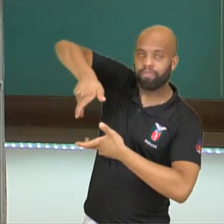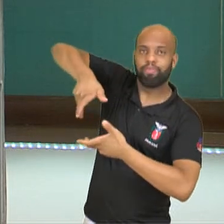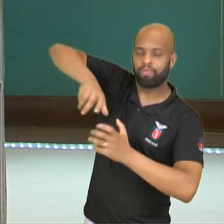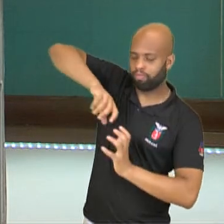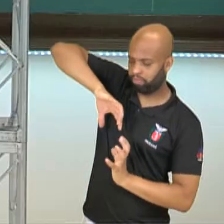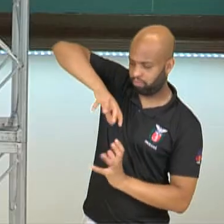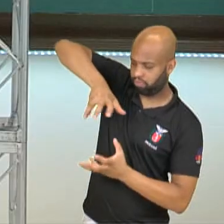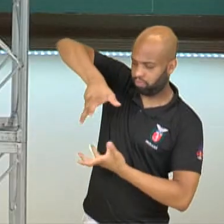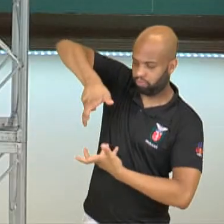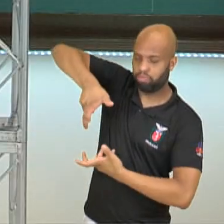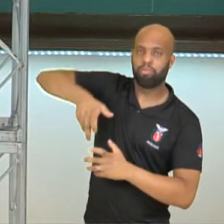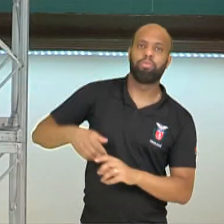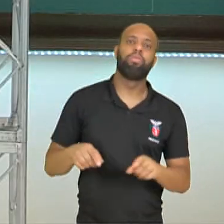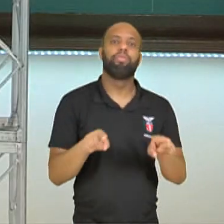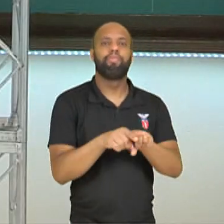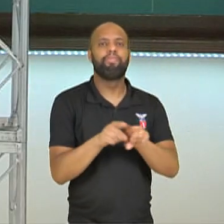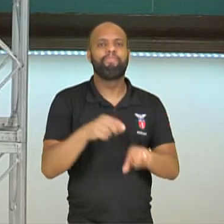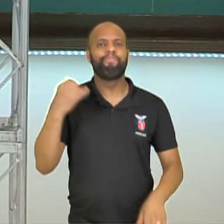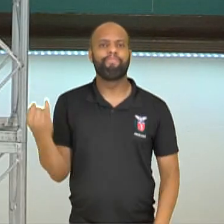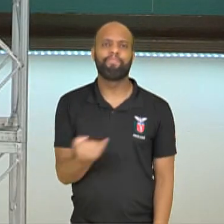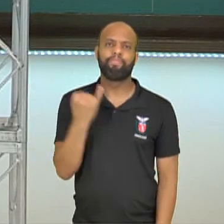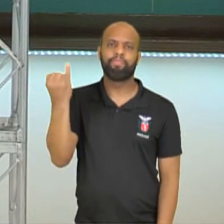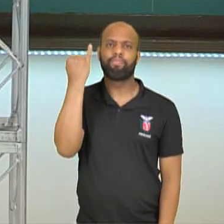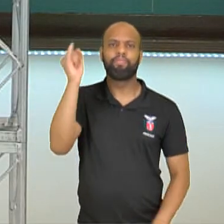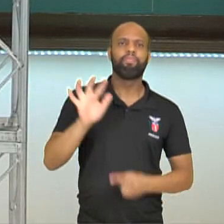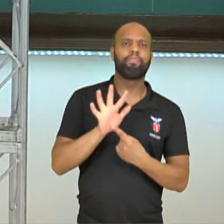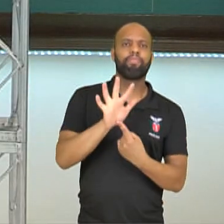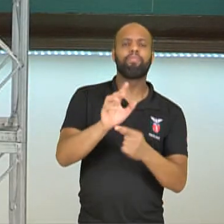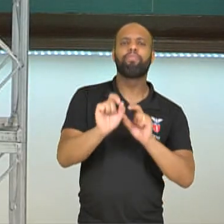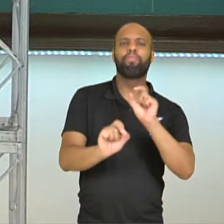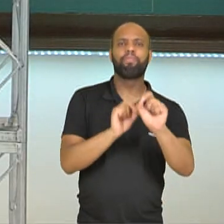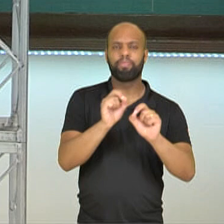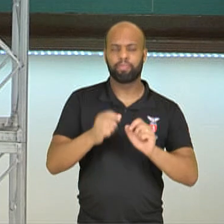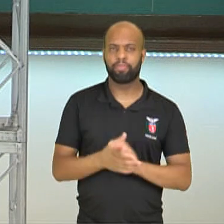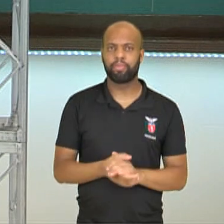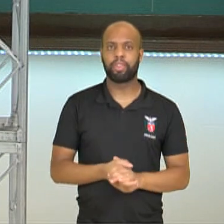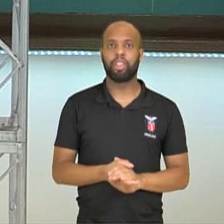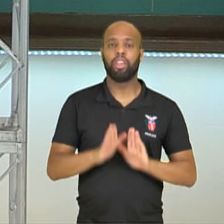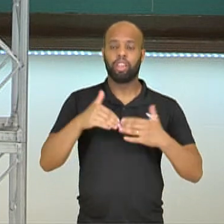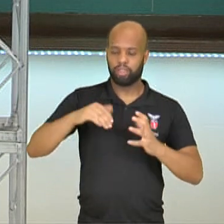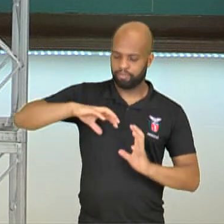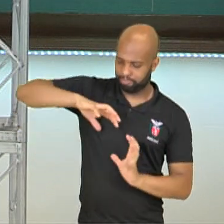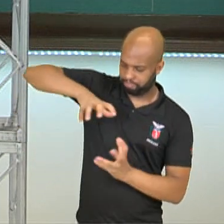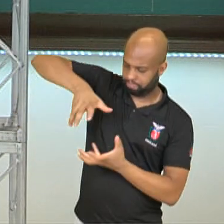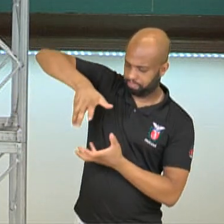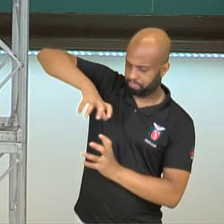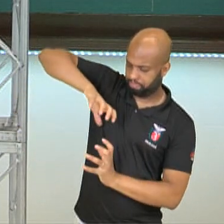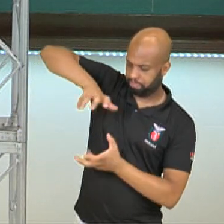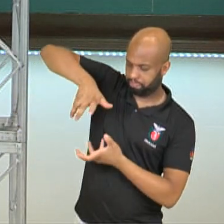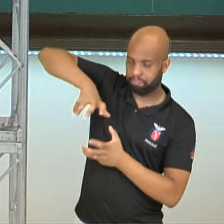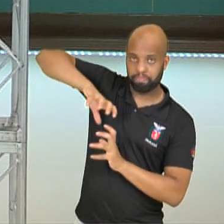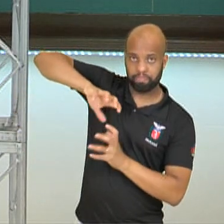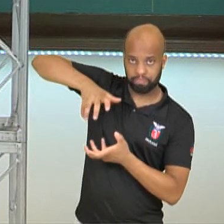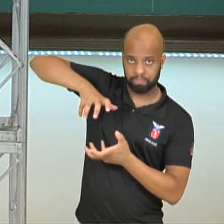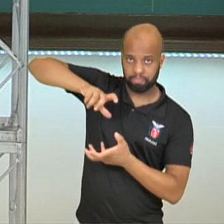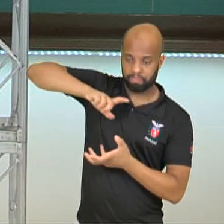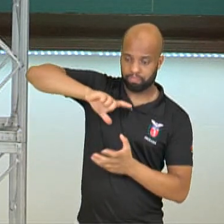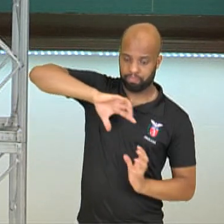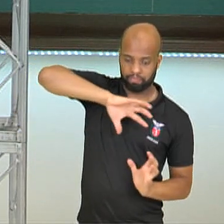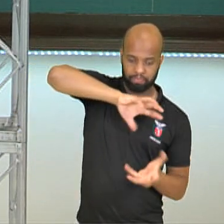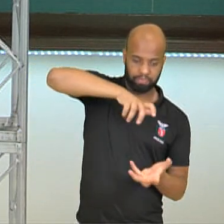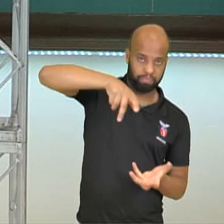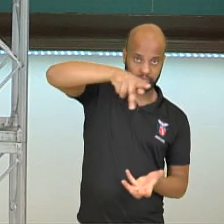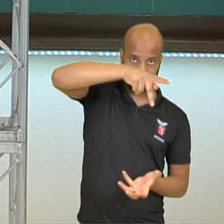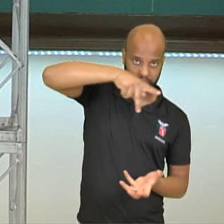eixo. Outra coisa que é importante ser destacada é que o movimento de rotação nas áreas polares ele não vai